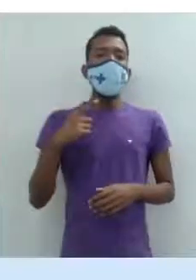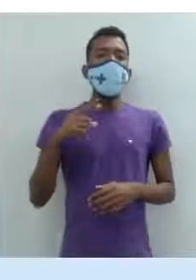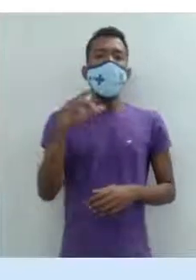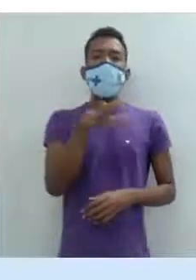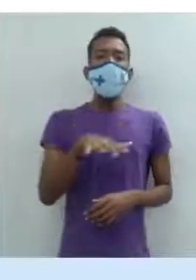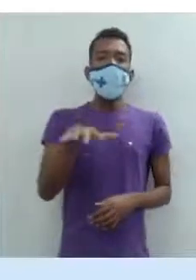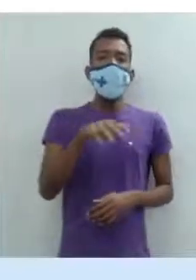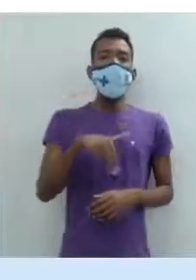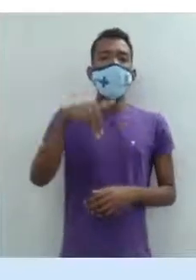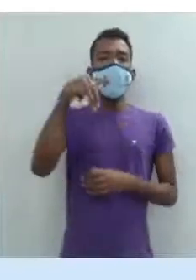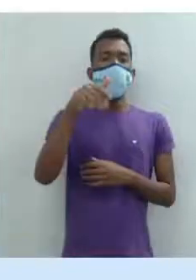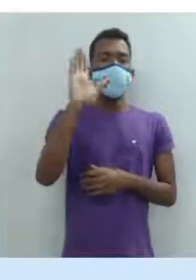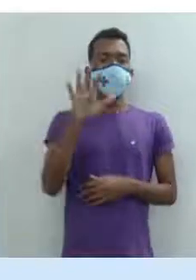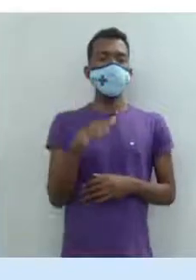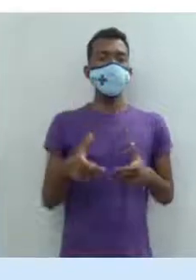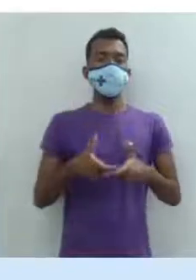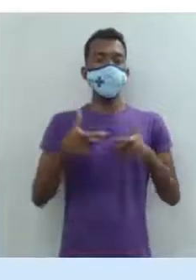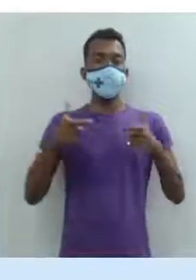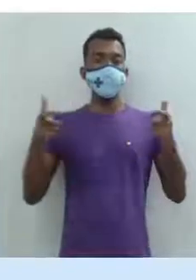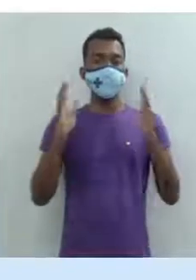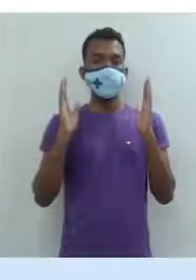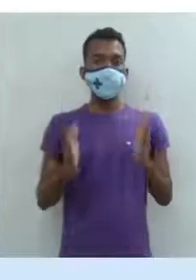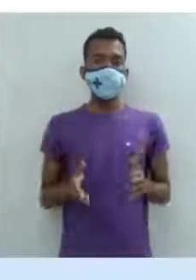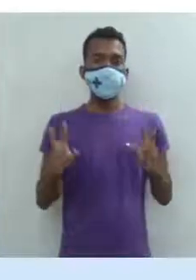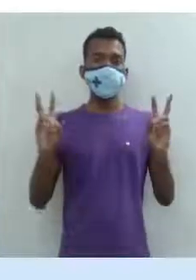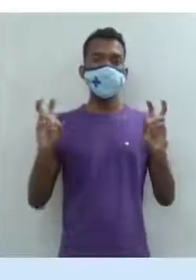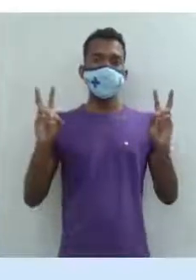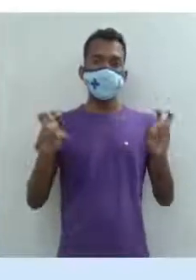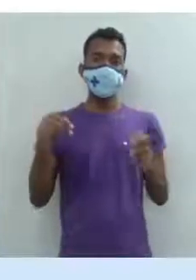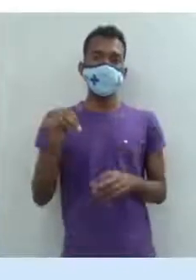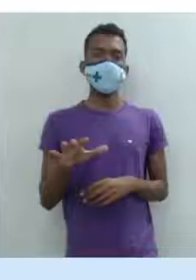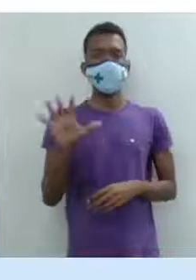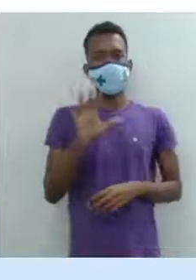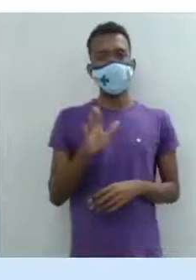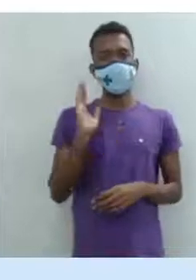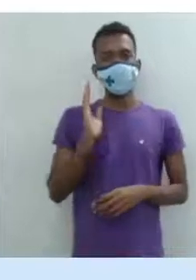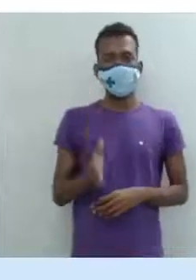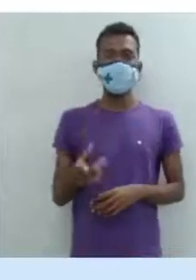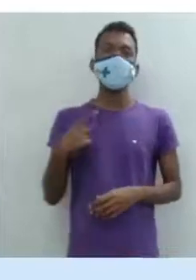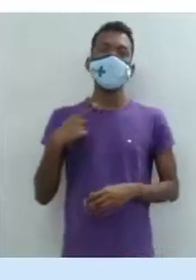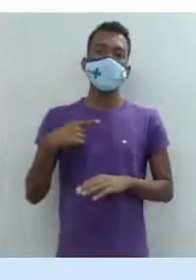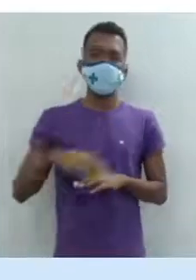região que tem o maior percentual, seguida pela região nordeste, né, isso que também tem um